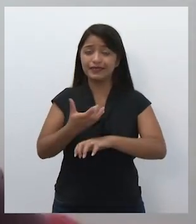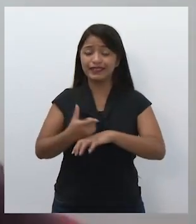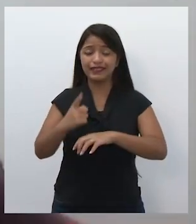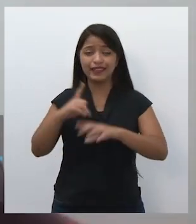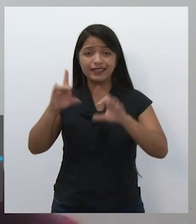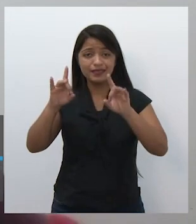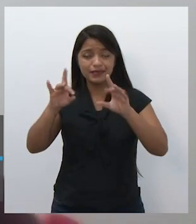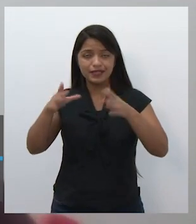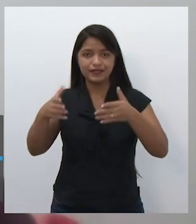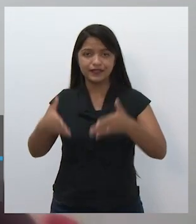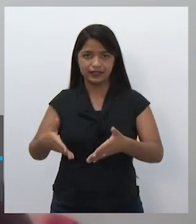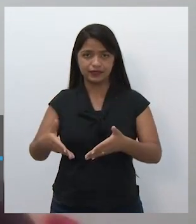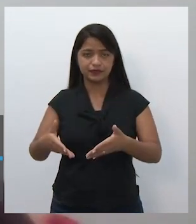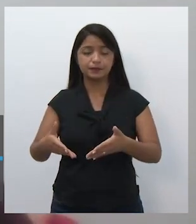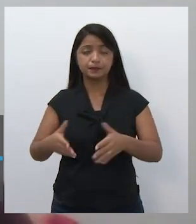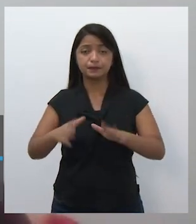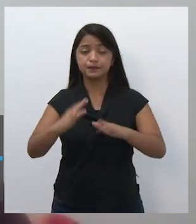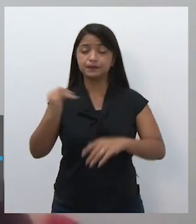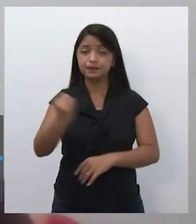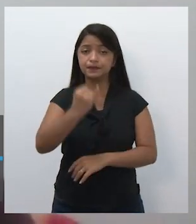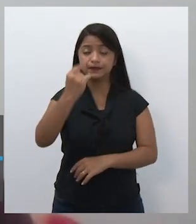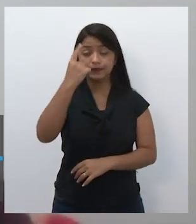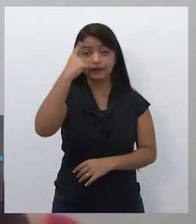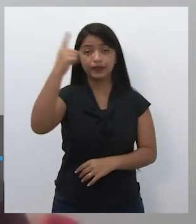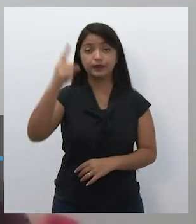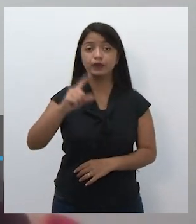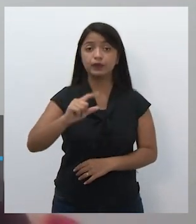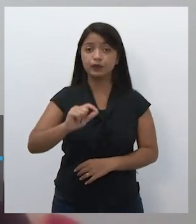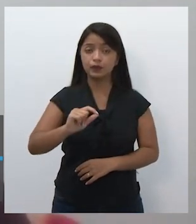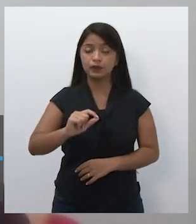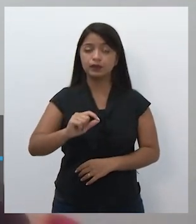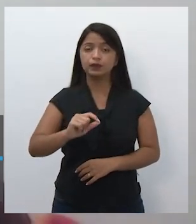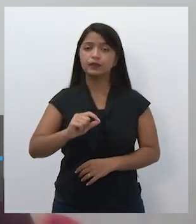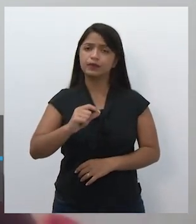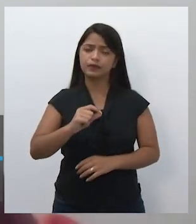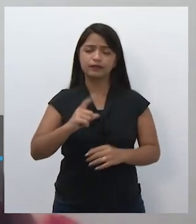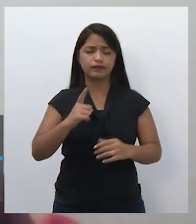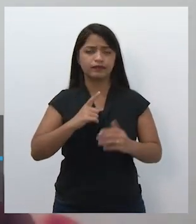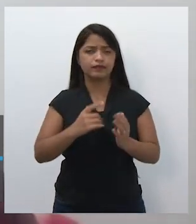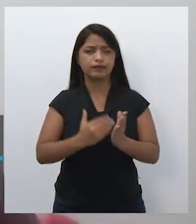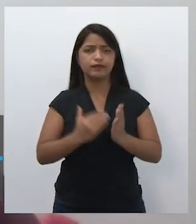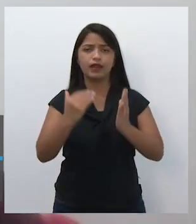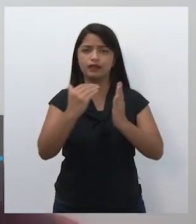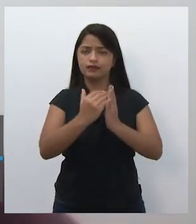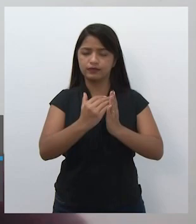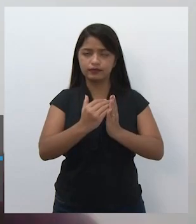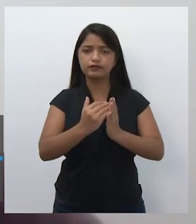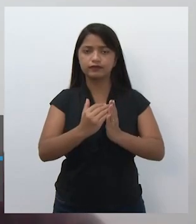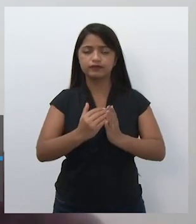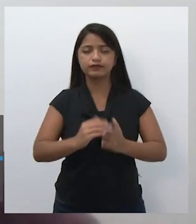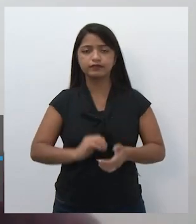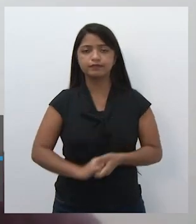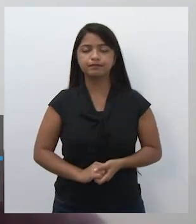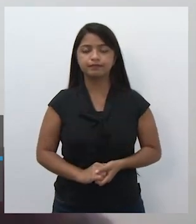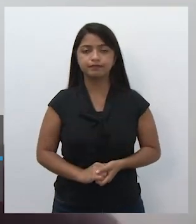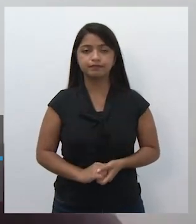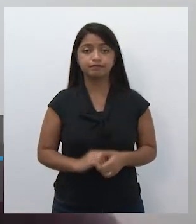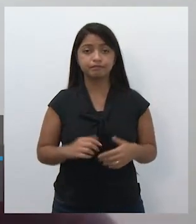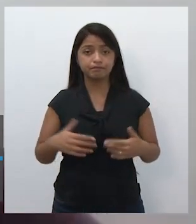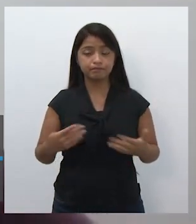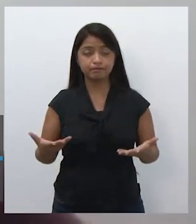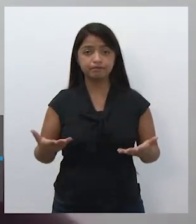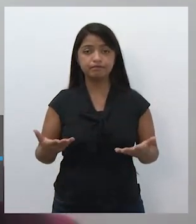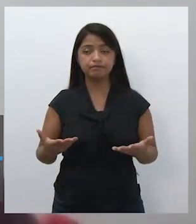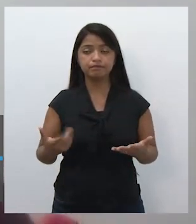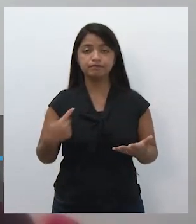gente precisa lembrar sempre que isso é maior, né? Que isso é mais intenso. Bom, eu queria só dizer